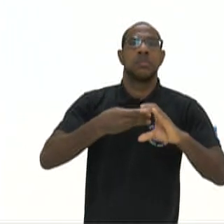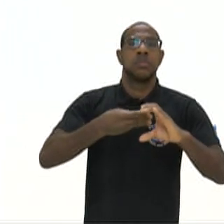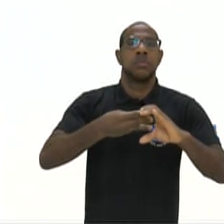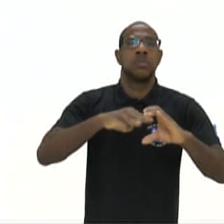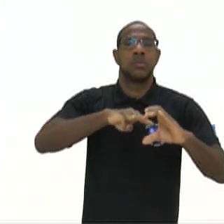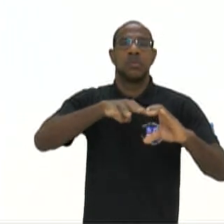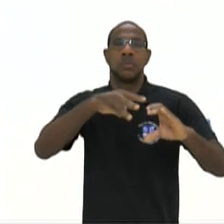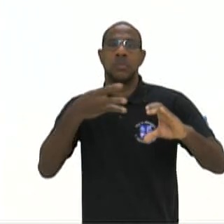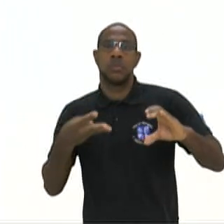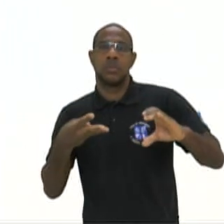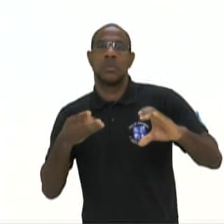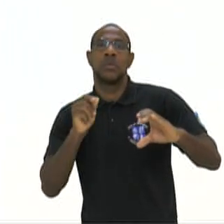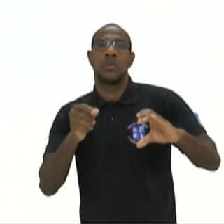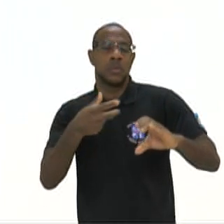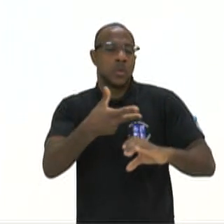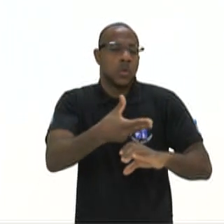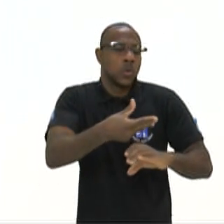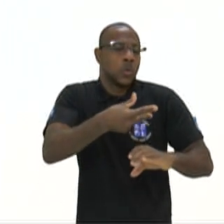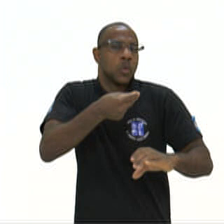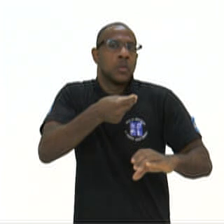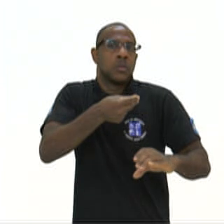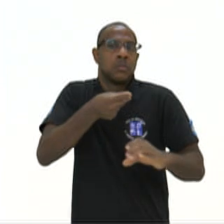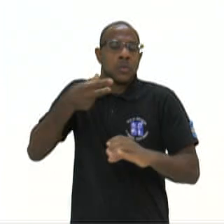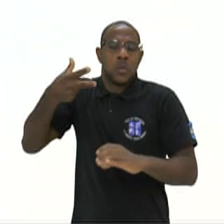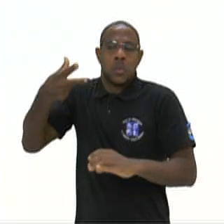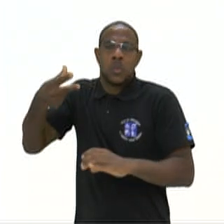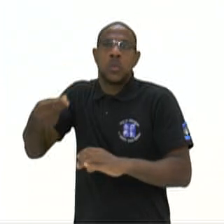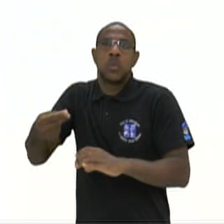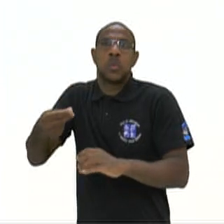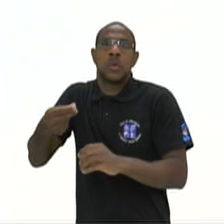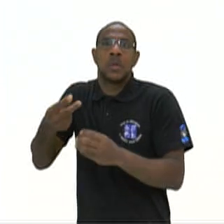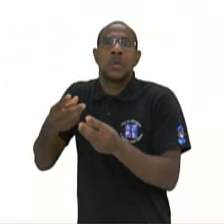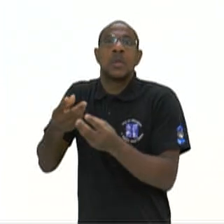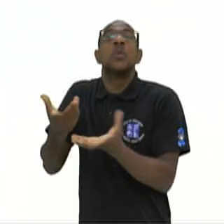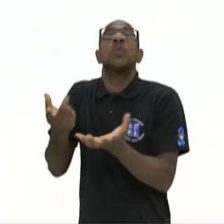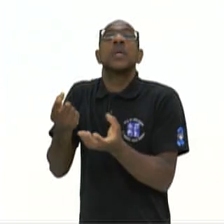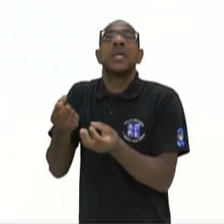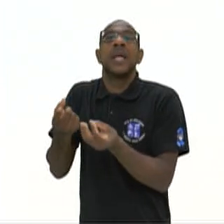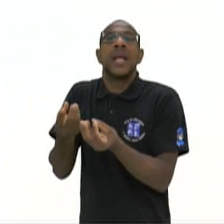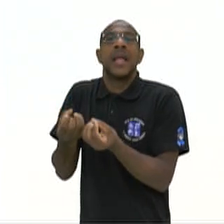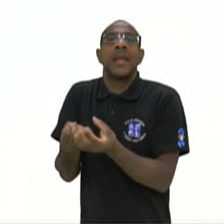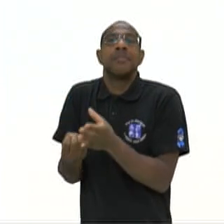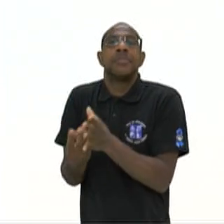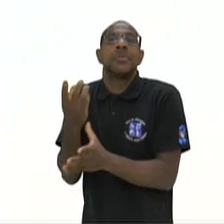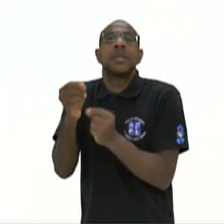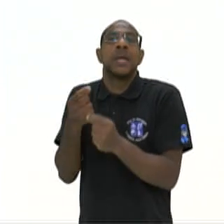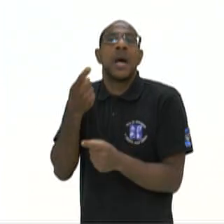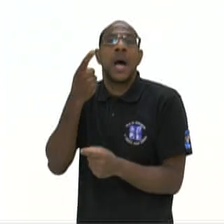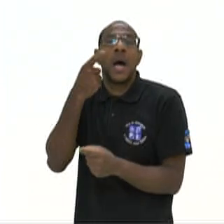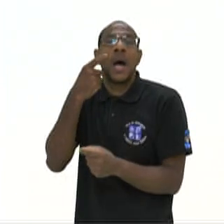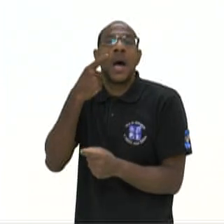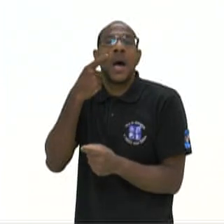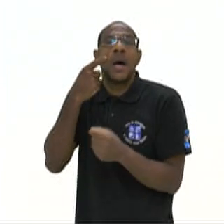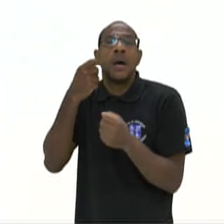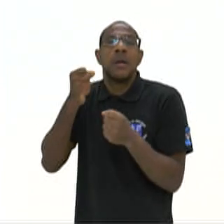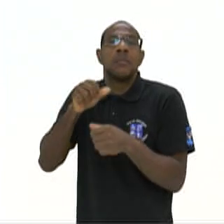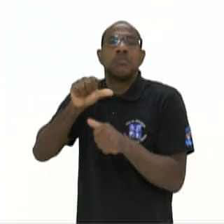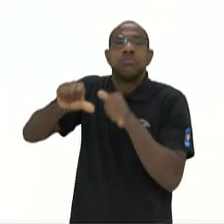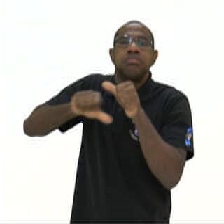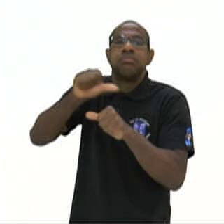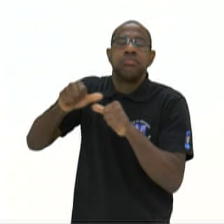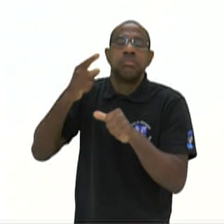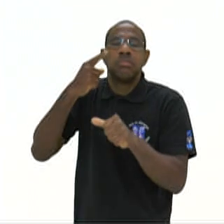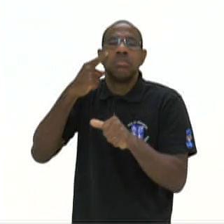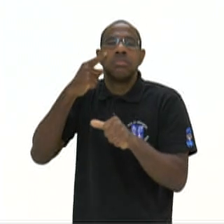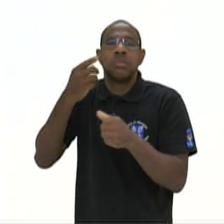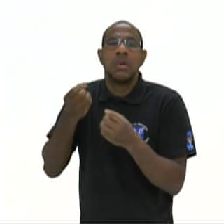visão a pessoas cegas. Beleza, então assim, gente, nessa doença que a gente vai falar, essa primeira forma, né, que está